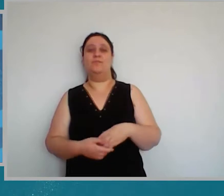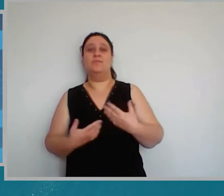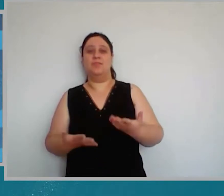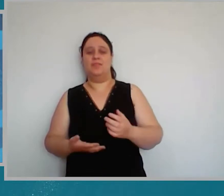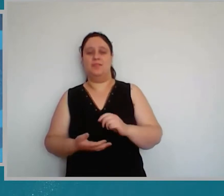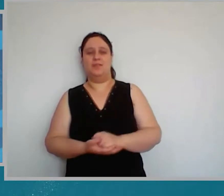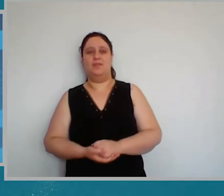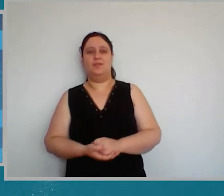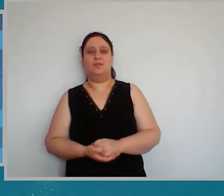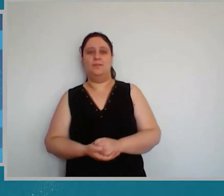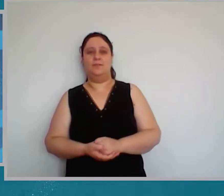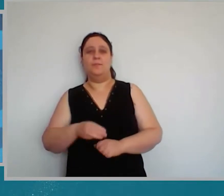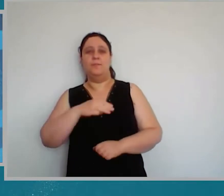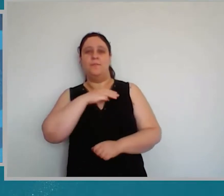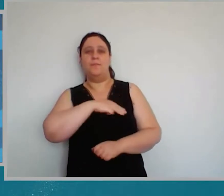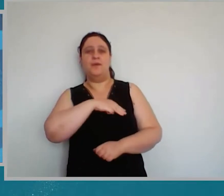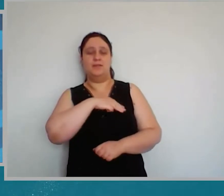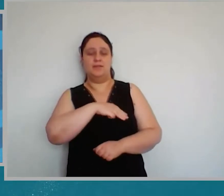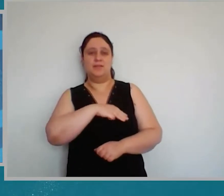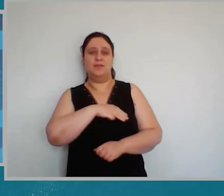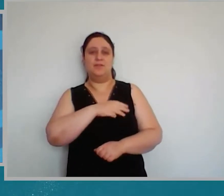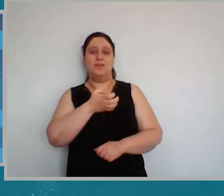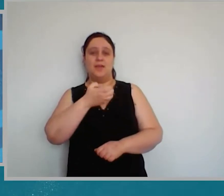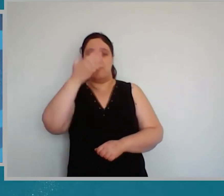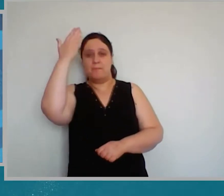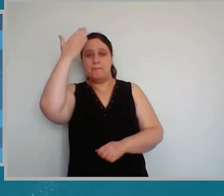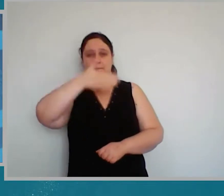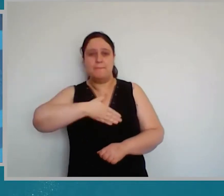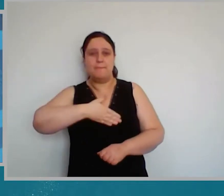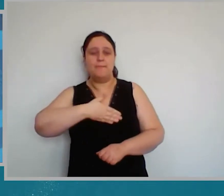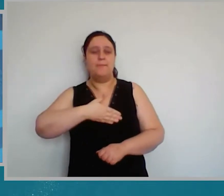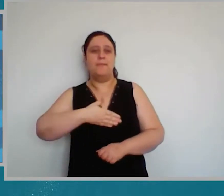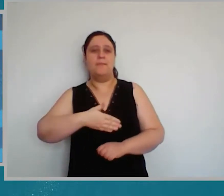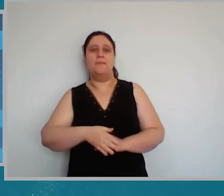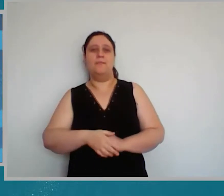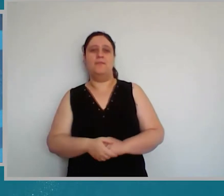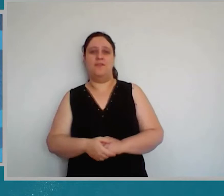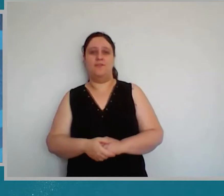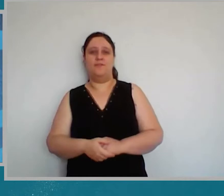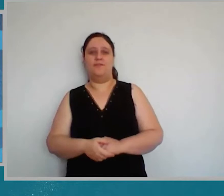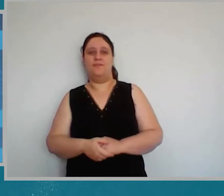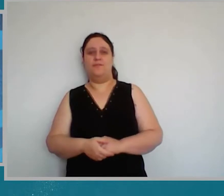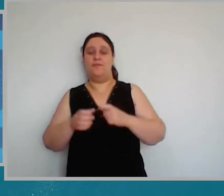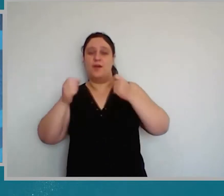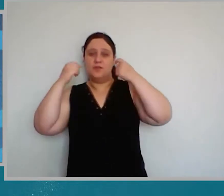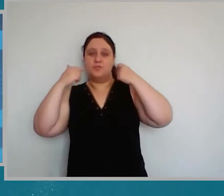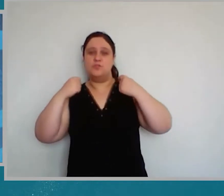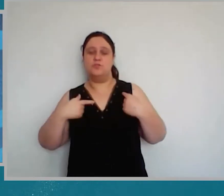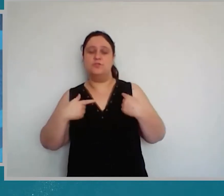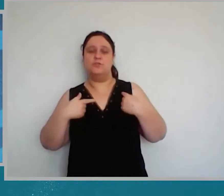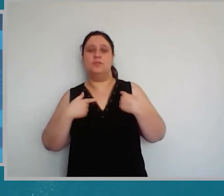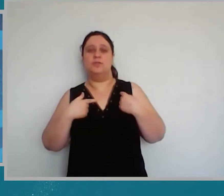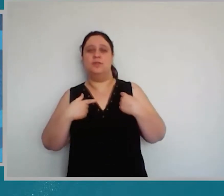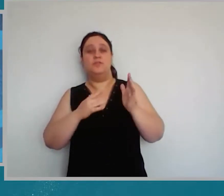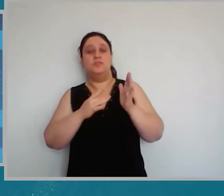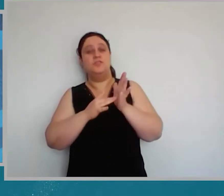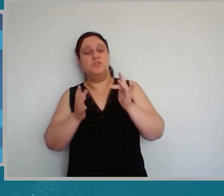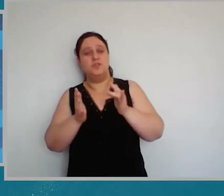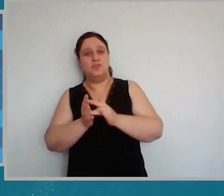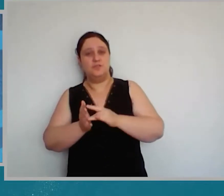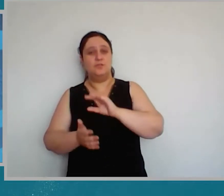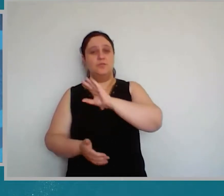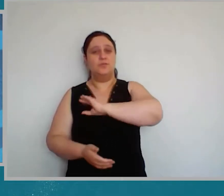enfatiza, quer provar, quer anunciar a boa nova aos judeus que Jesus era o Cristo, ele era